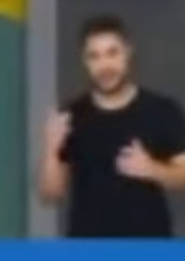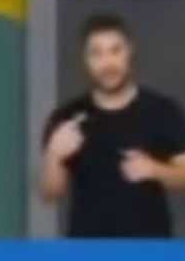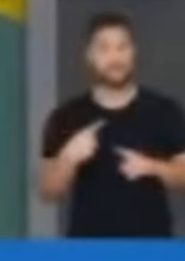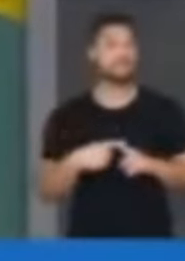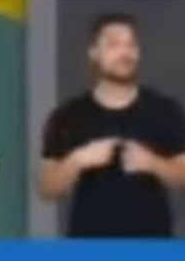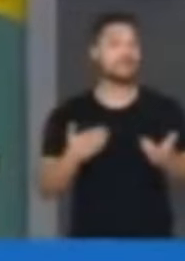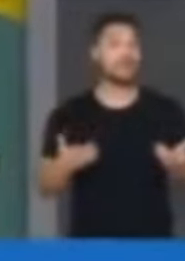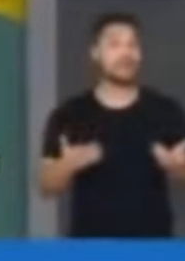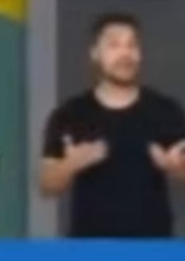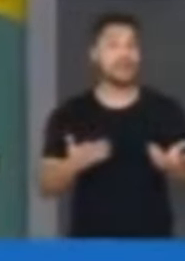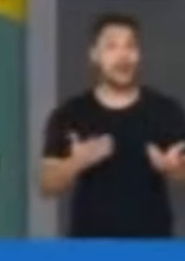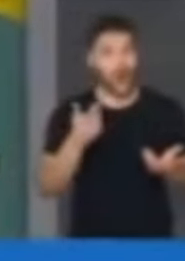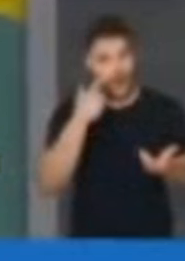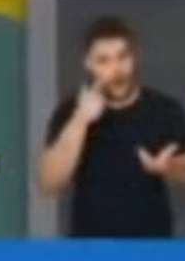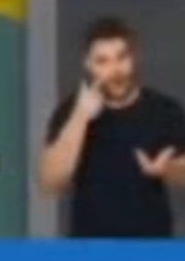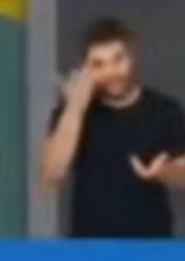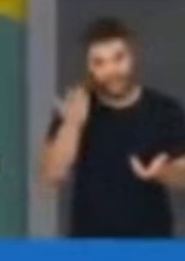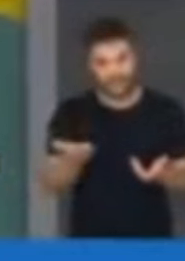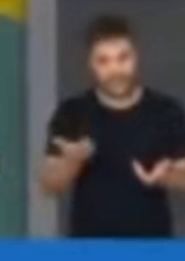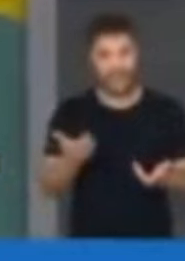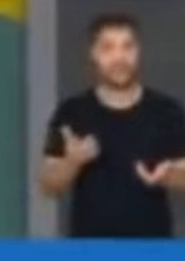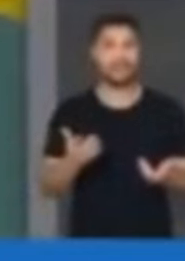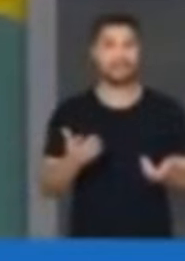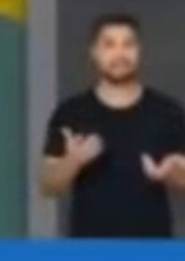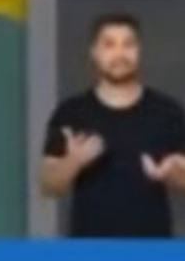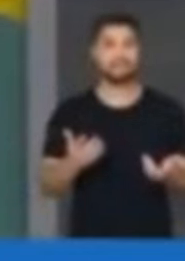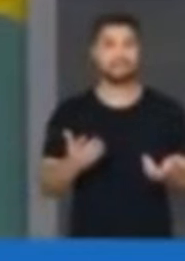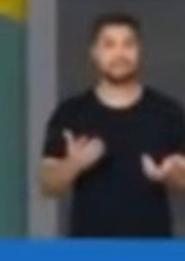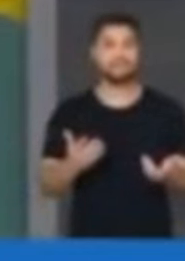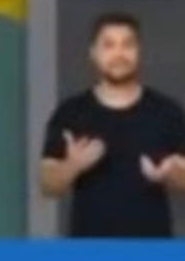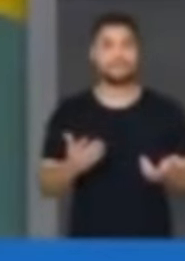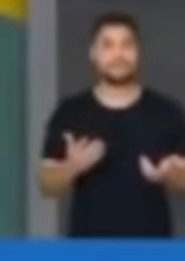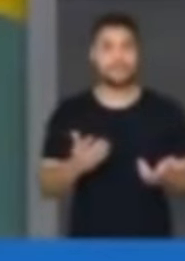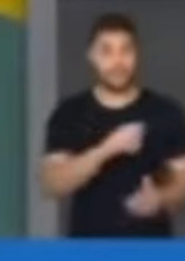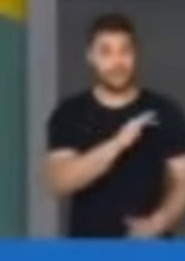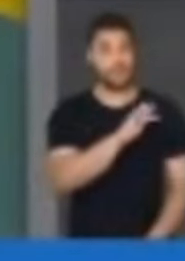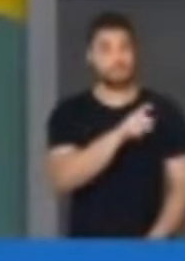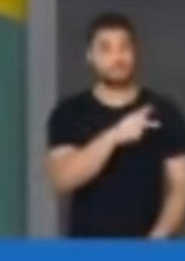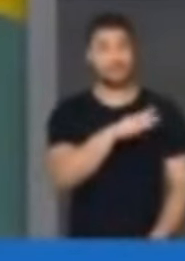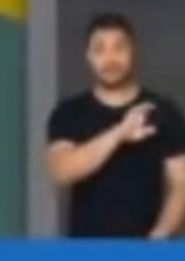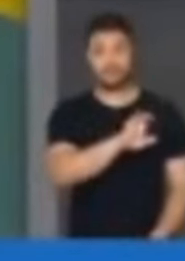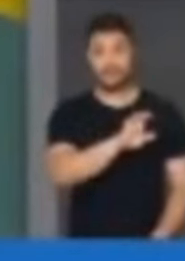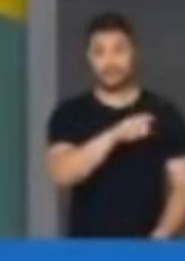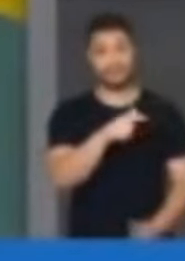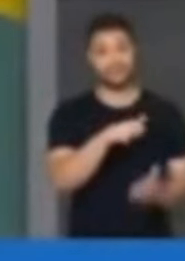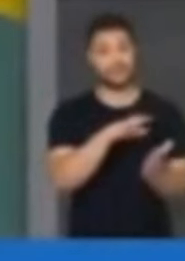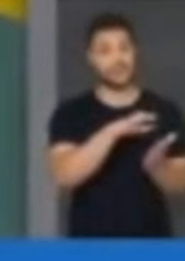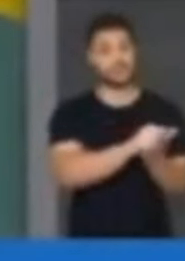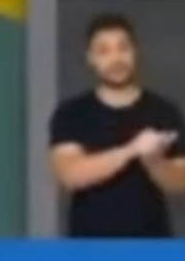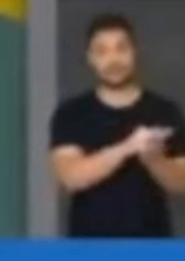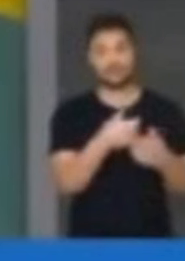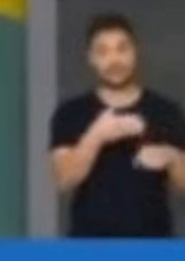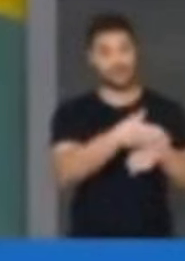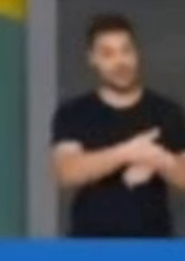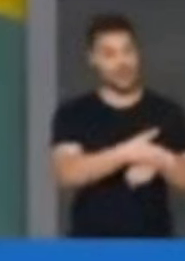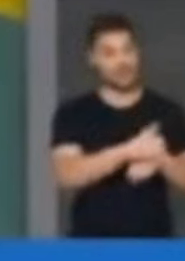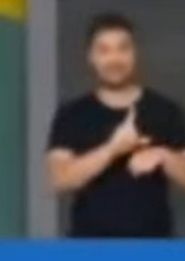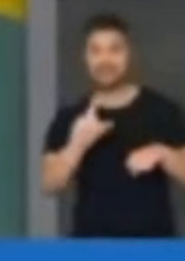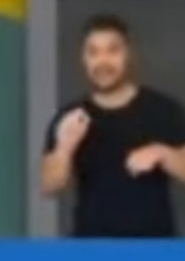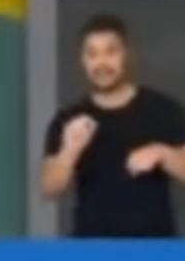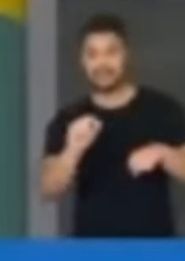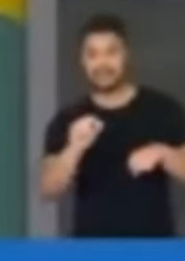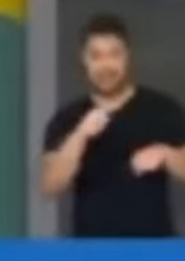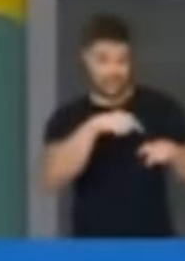fez algo incrível. Você, policial federal igual a mim, sabe bem disso. Felipe Martins não tem registro de entrada e saída nem do Brasil nem dos Estados